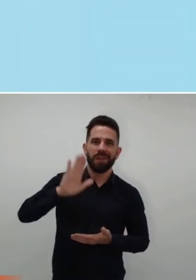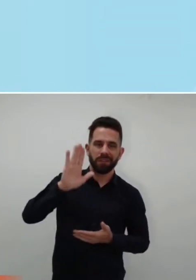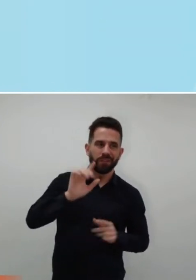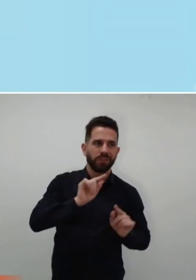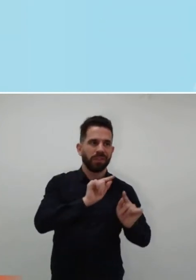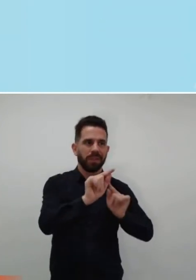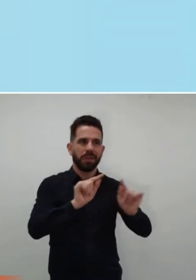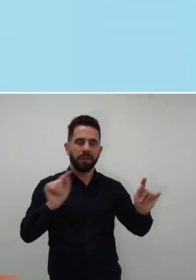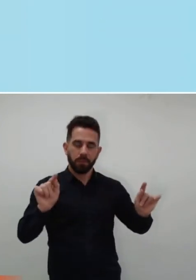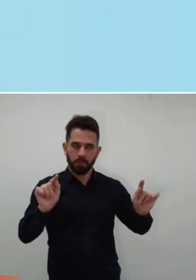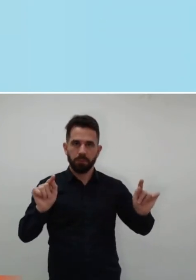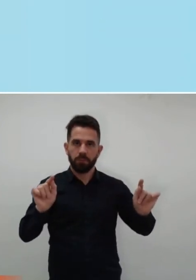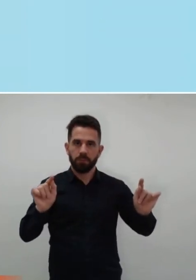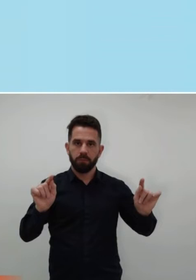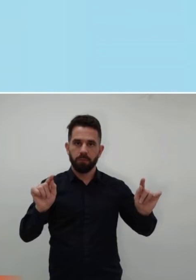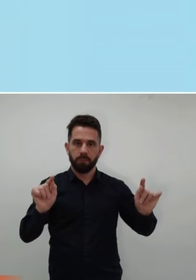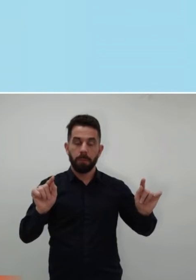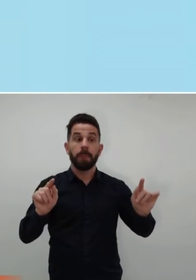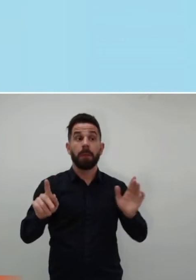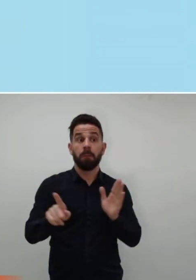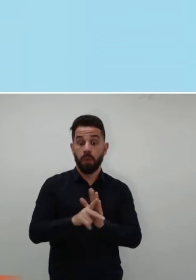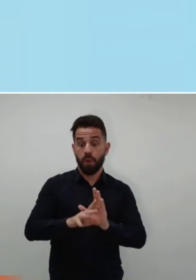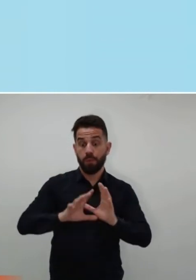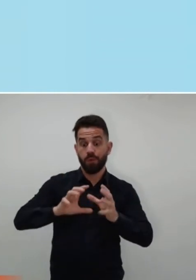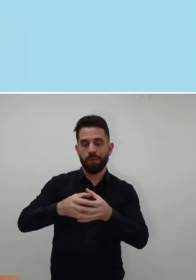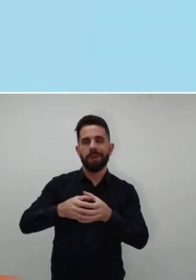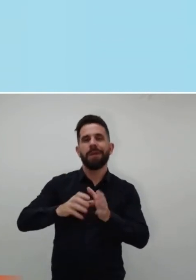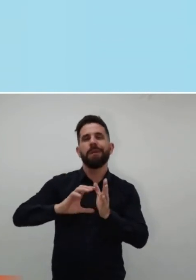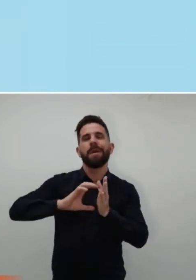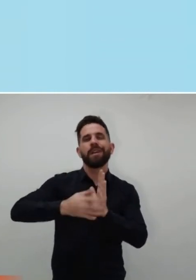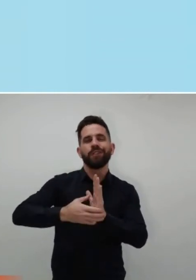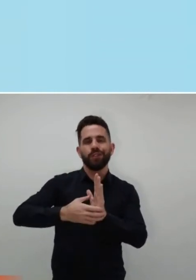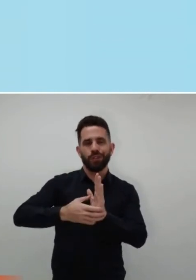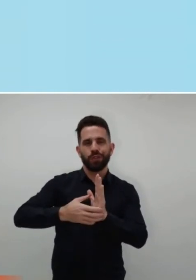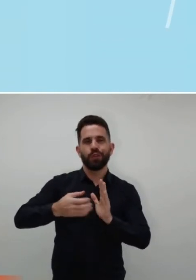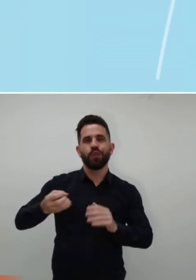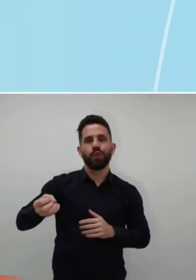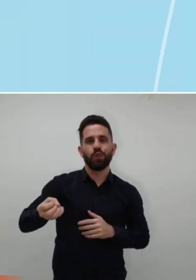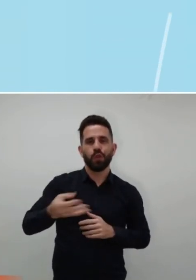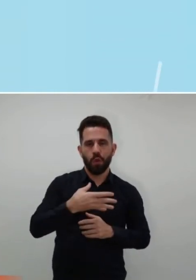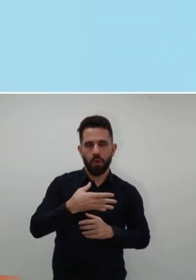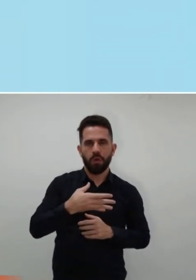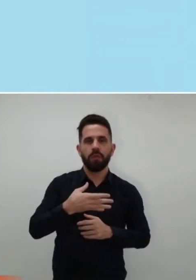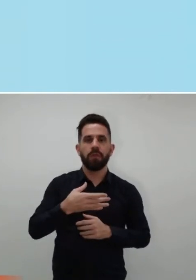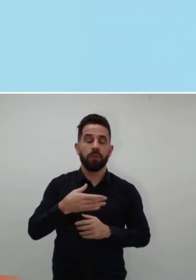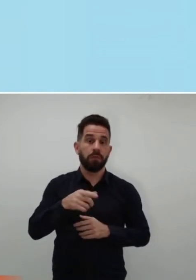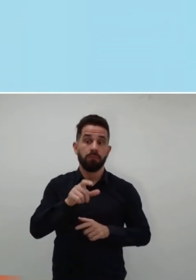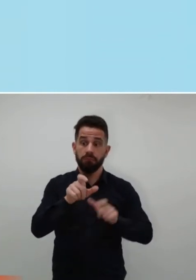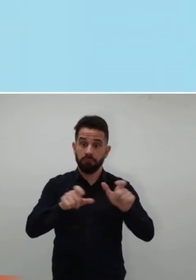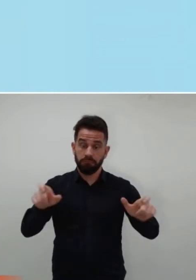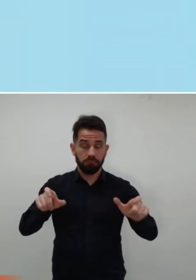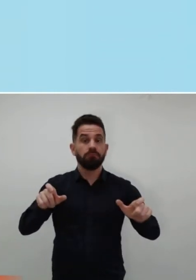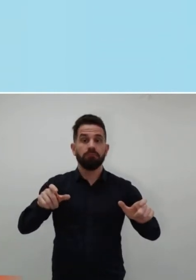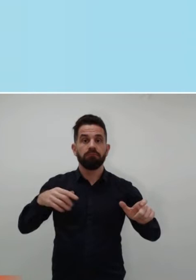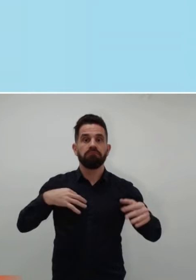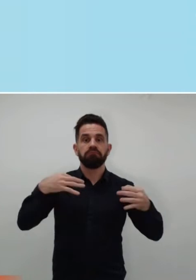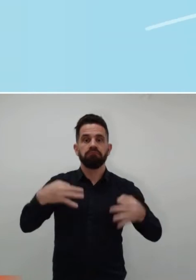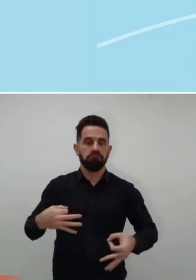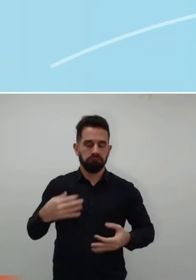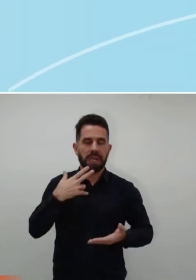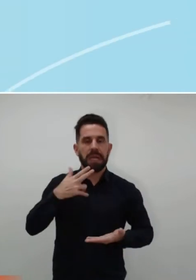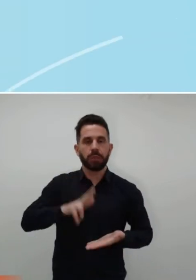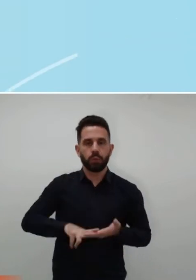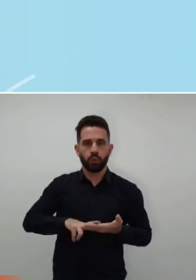do Partido Novo se declaram milionários. É o partido com maior número de pessoas, né, que